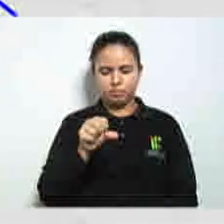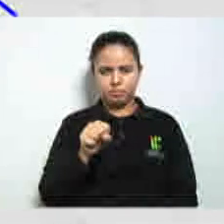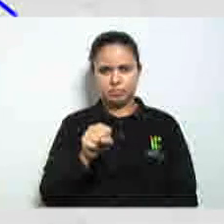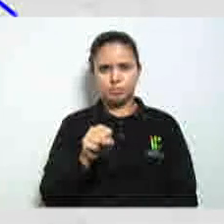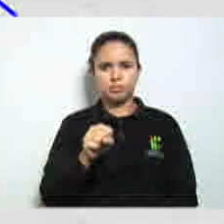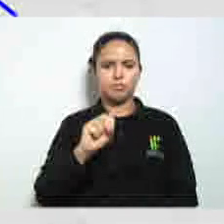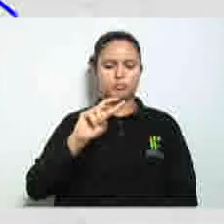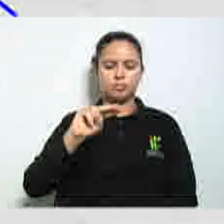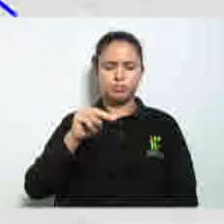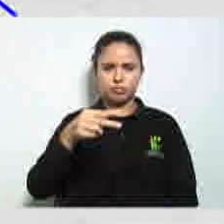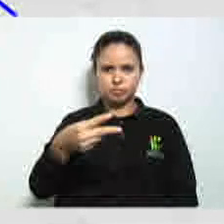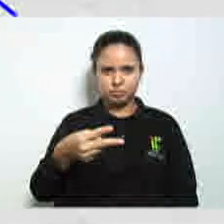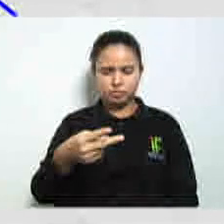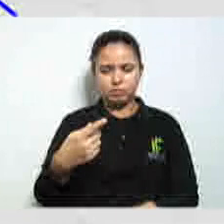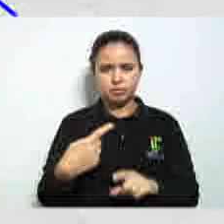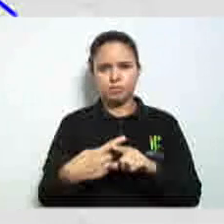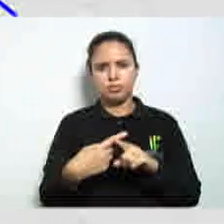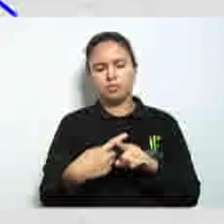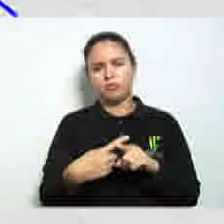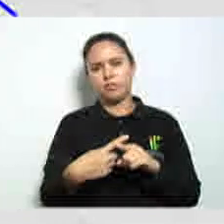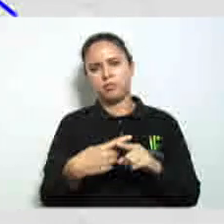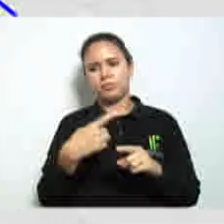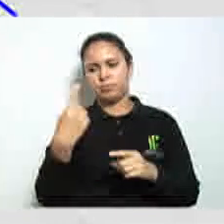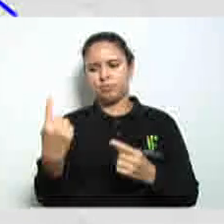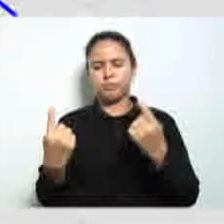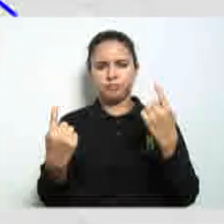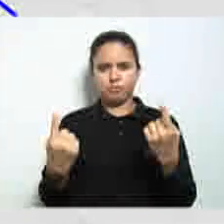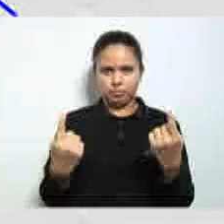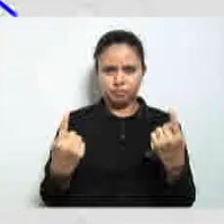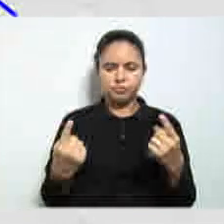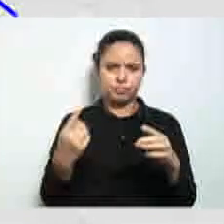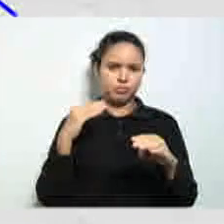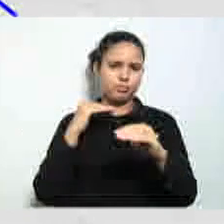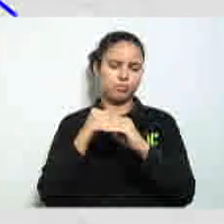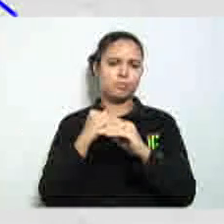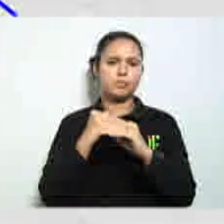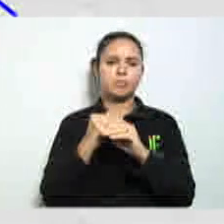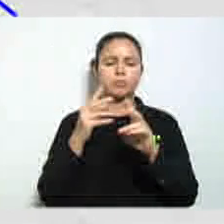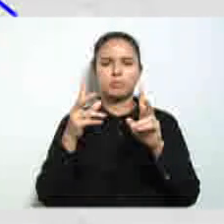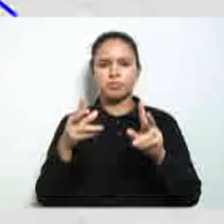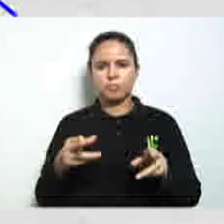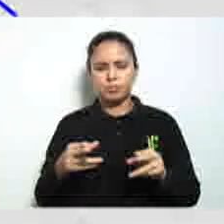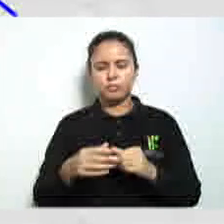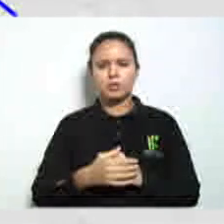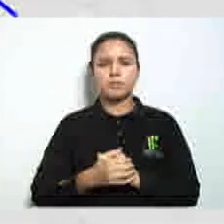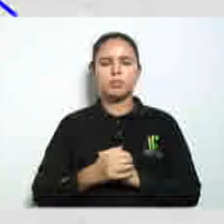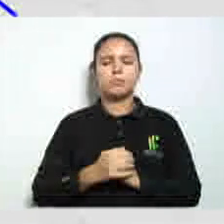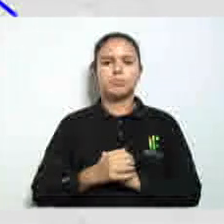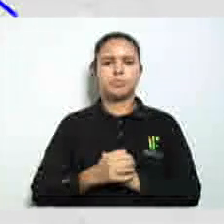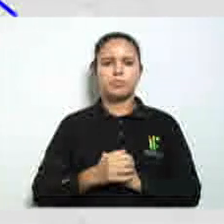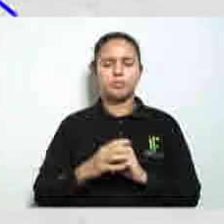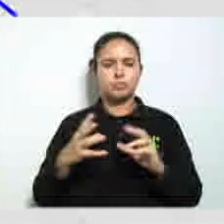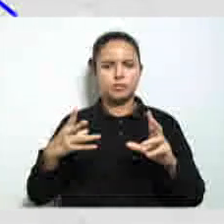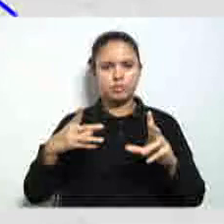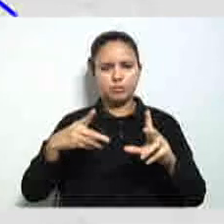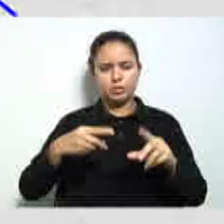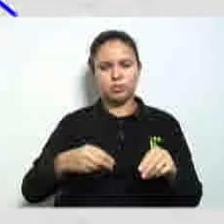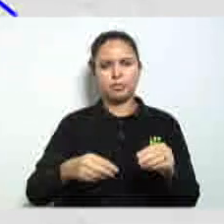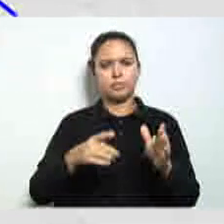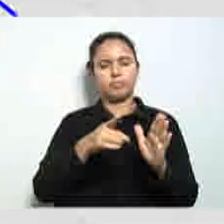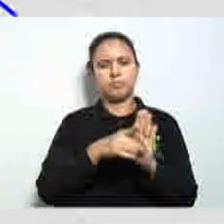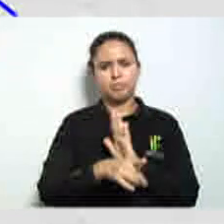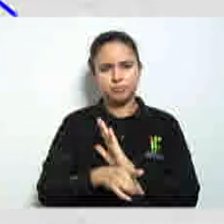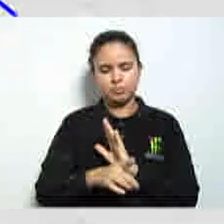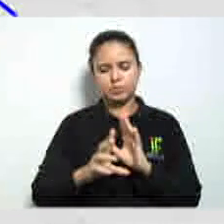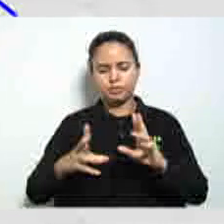são iguais. Se somar todos, seja lançamento de primeira fórmula, todos os débitos e todos